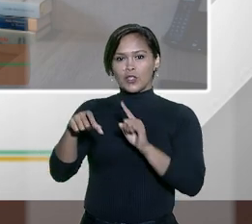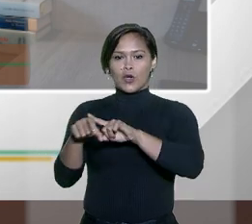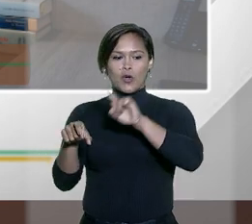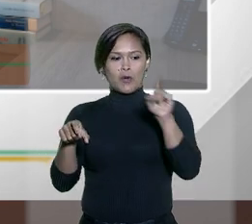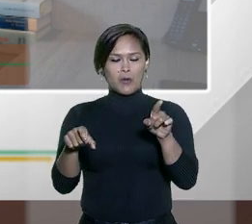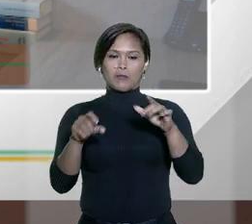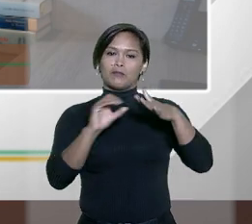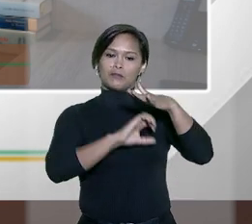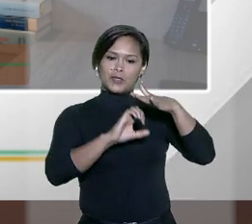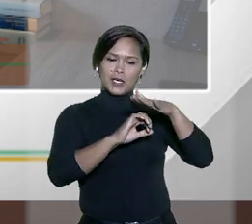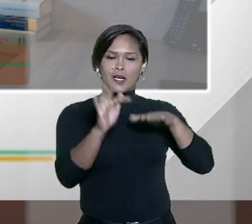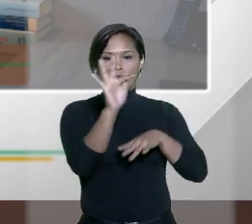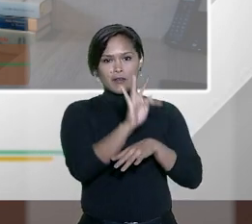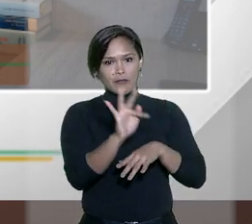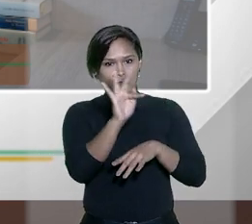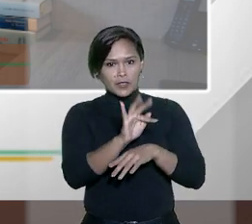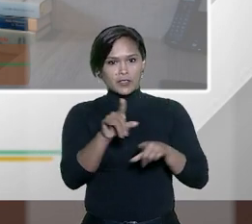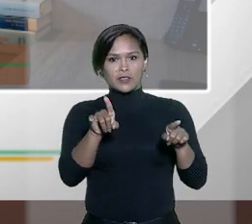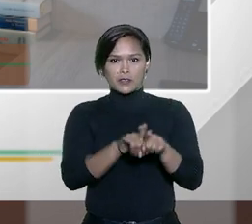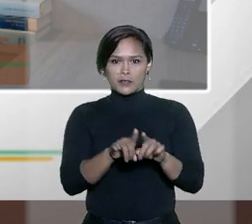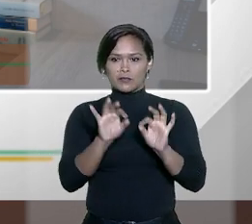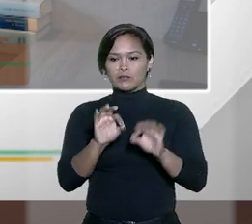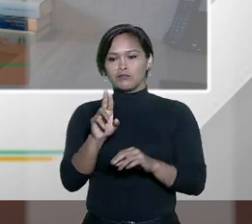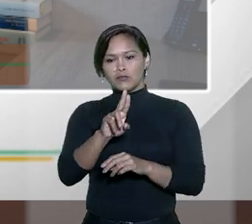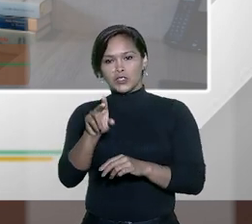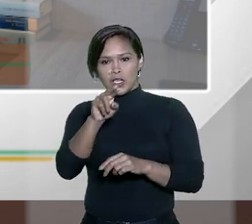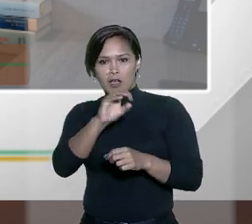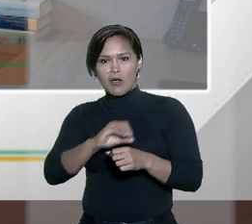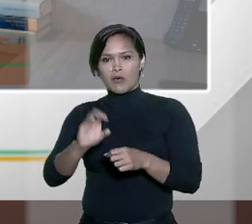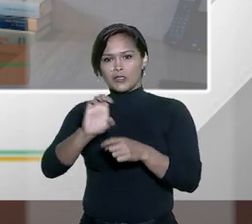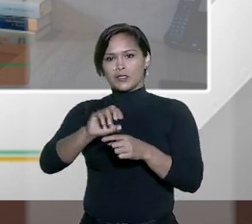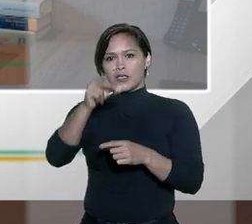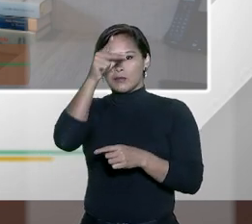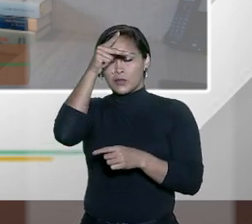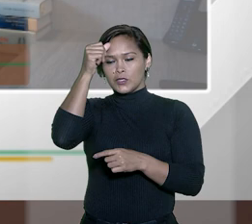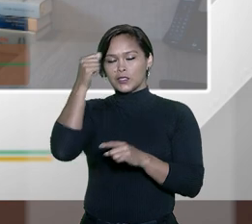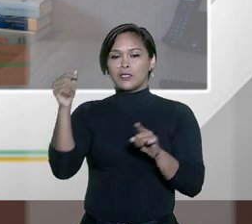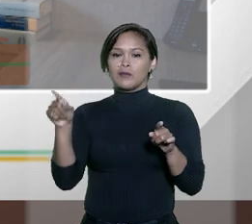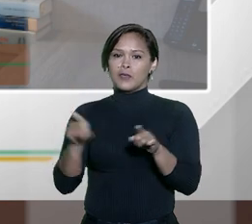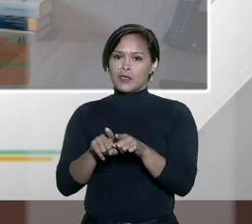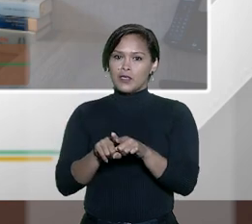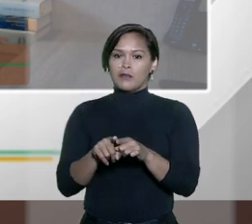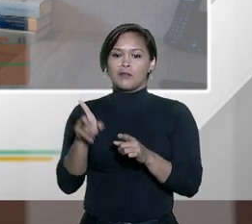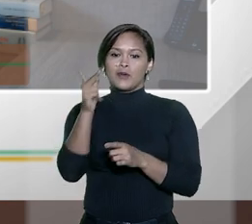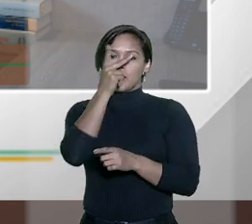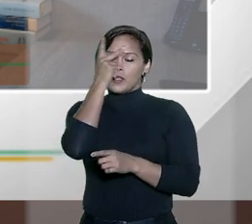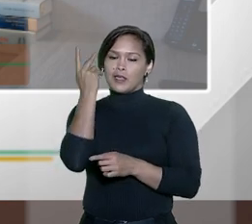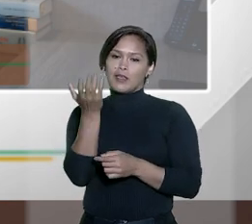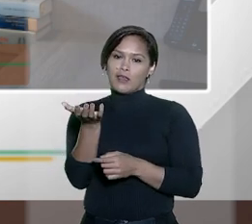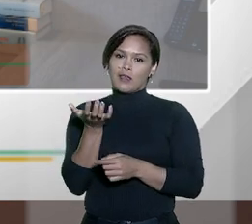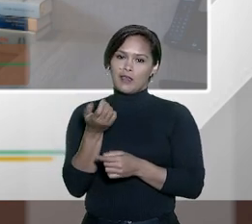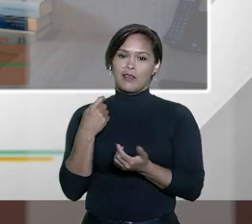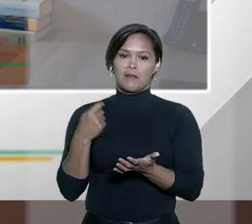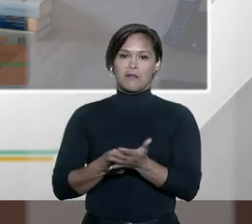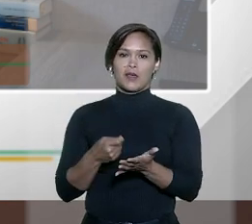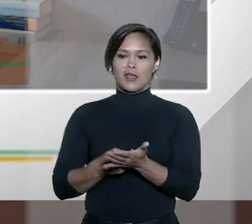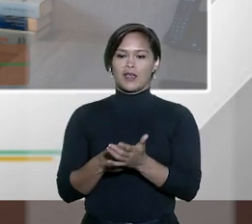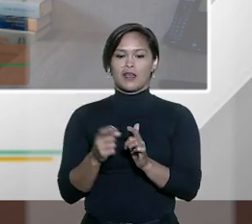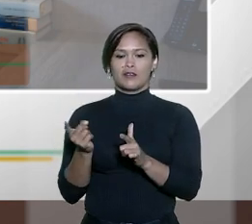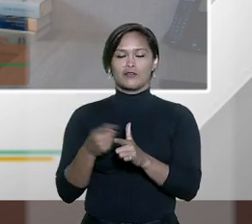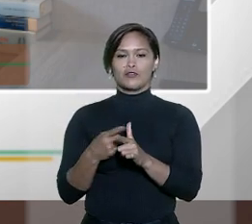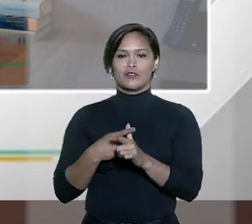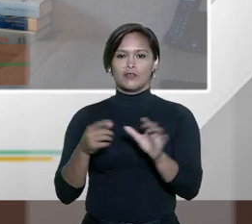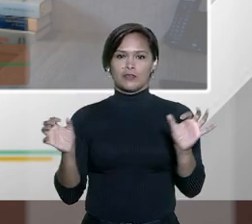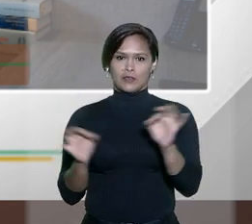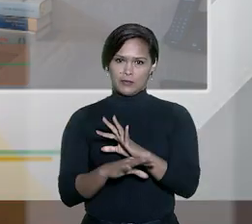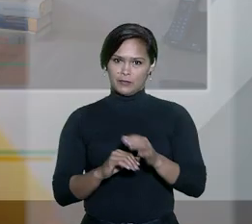para o ente federativo, né, tanto União, Estado ou município, e também para quem eventualmente deseja utilizar isso para